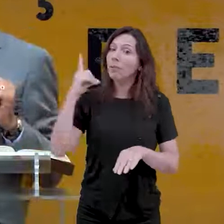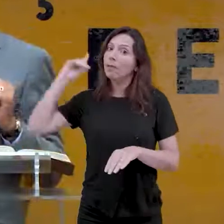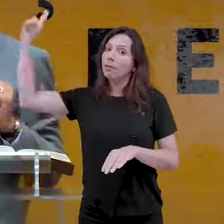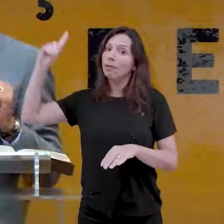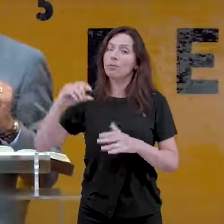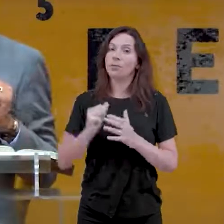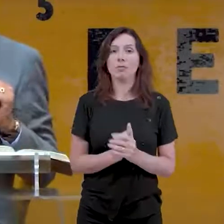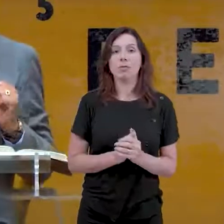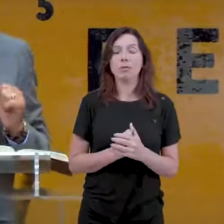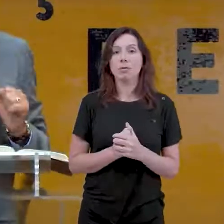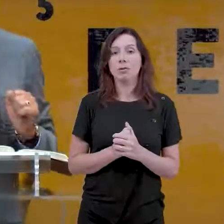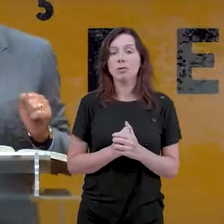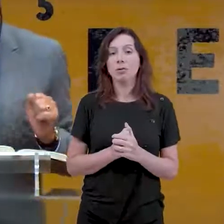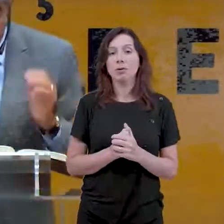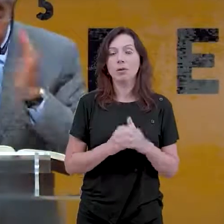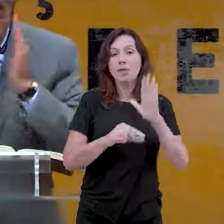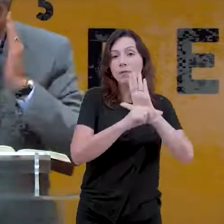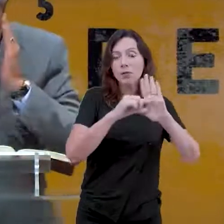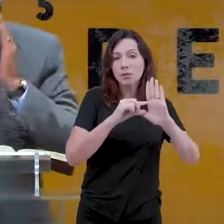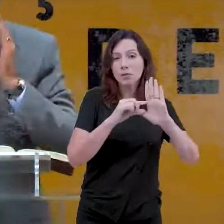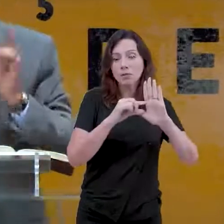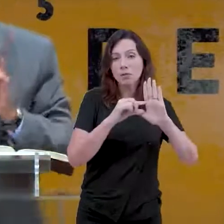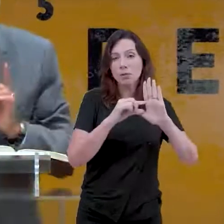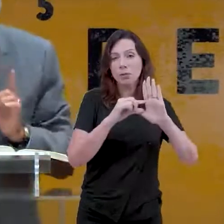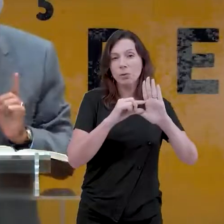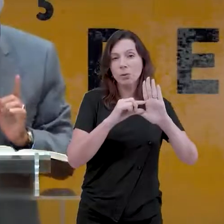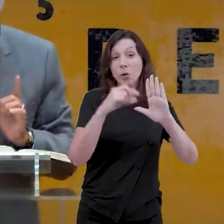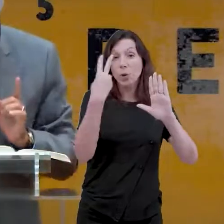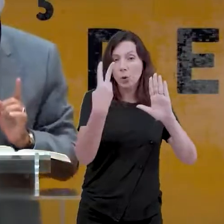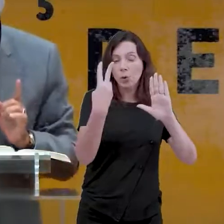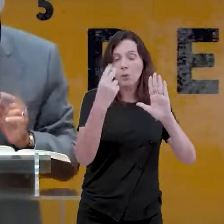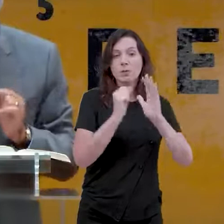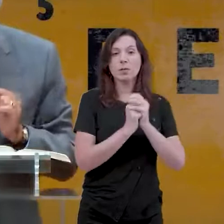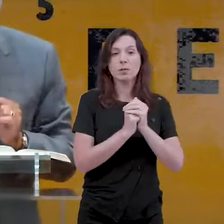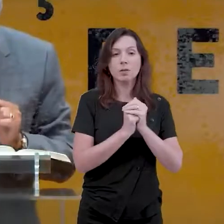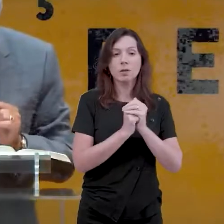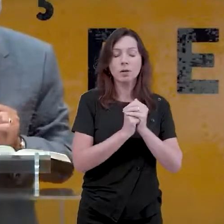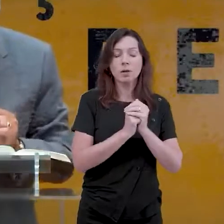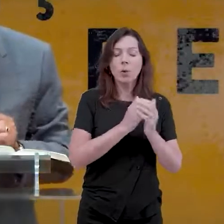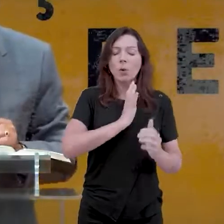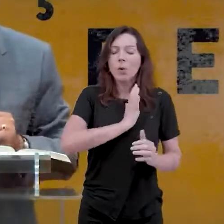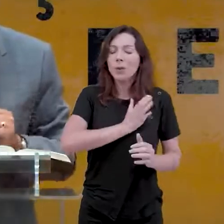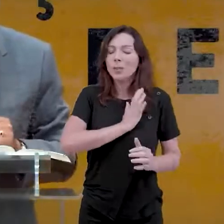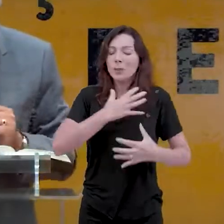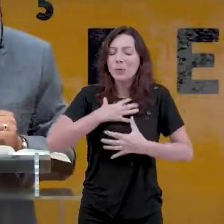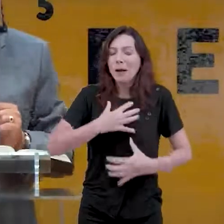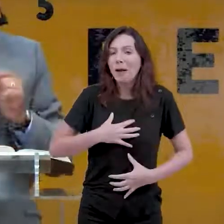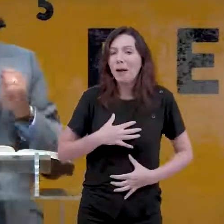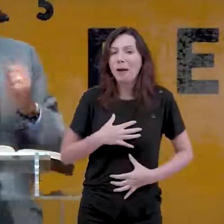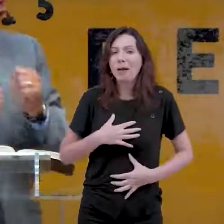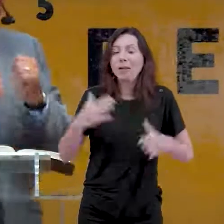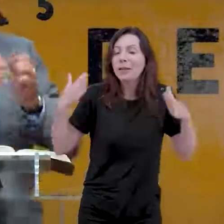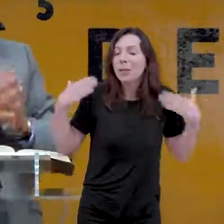Deus. Olha comigo o verso 2, parte B. O meu coração e a minha carne